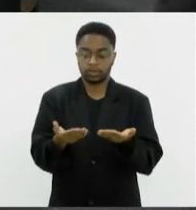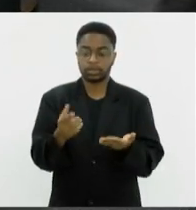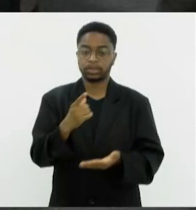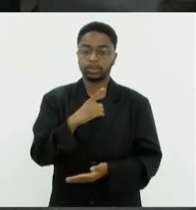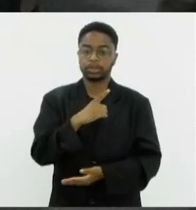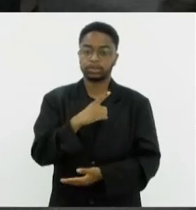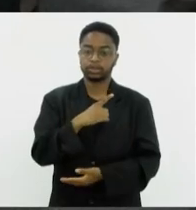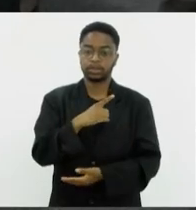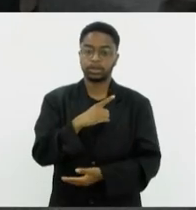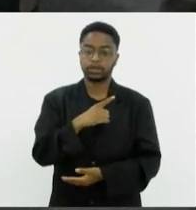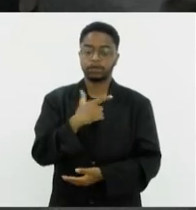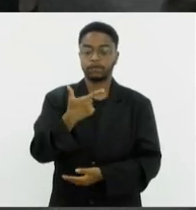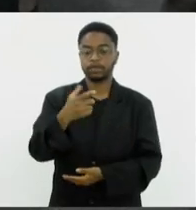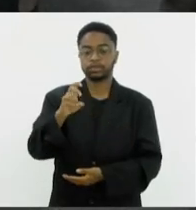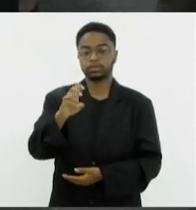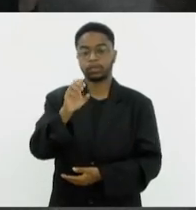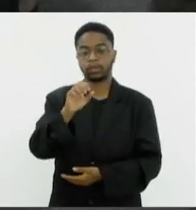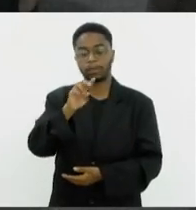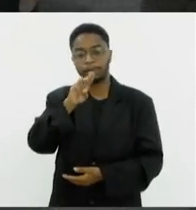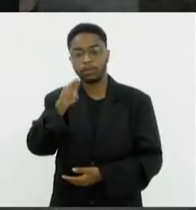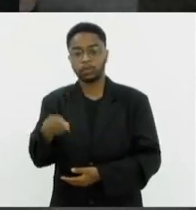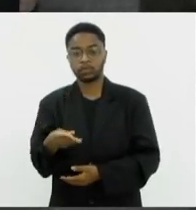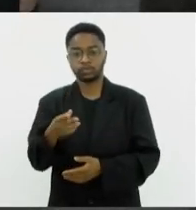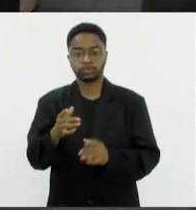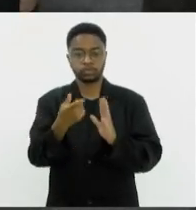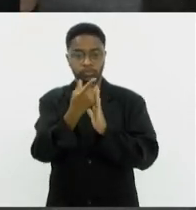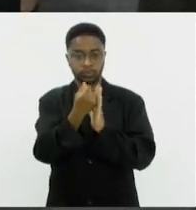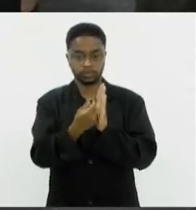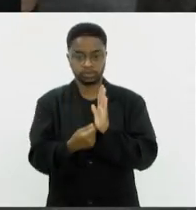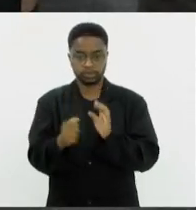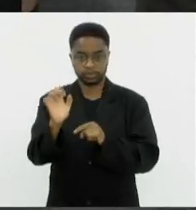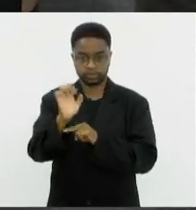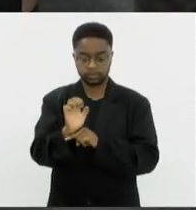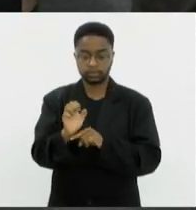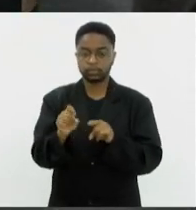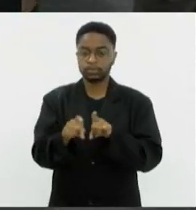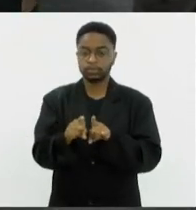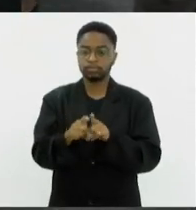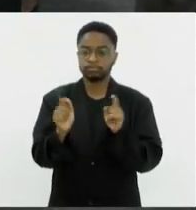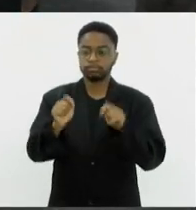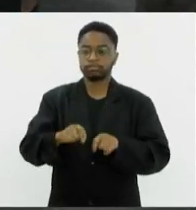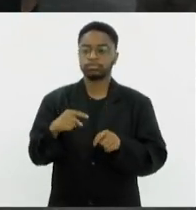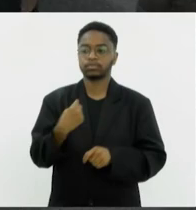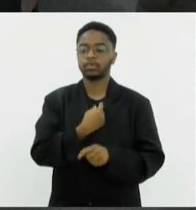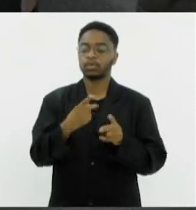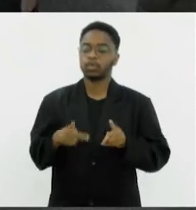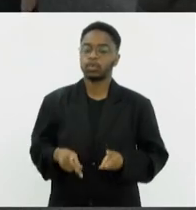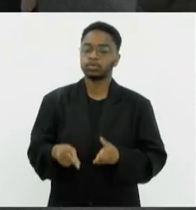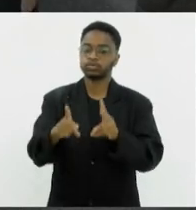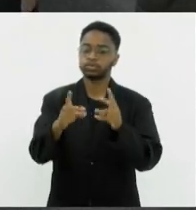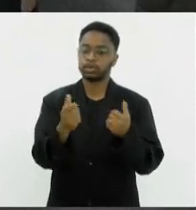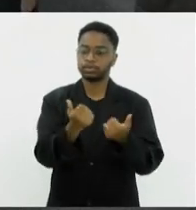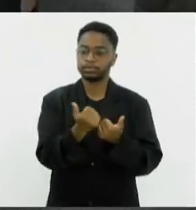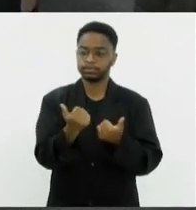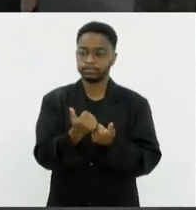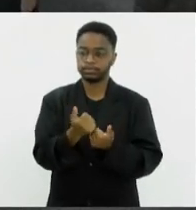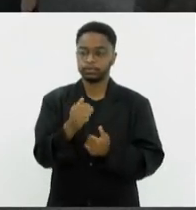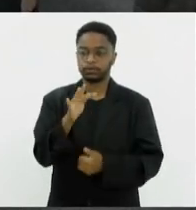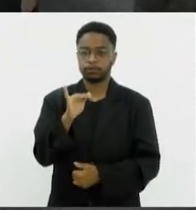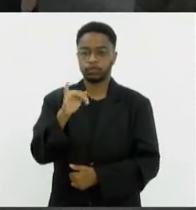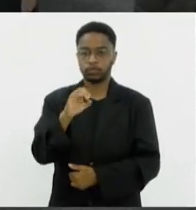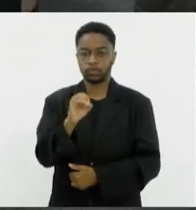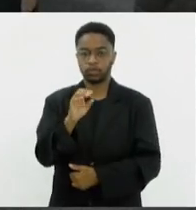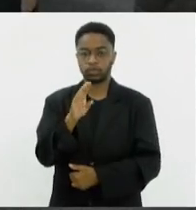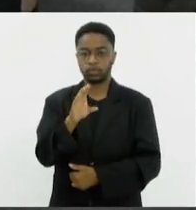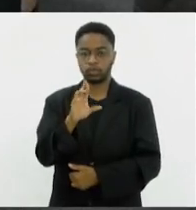mais 25 milhões no orçamento, inclusive do Estado, para que a gente possa continuar fazendo esse aporte à Fiocruz. Então, tem